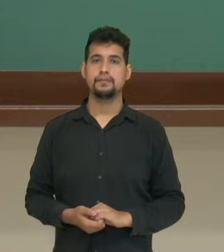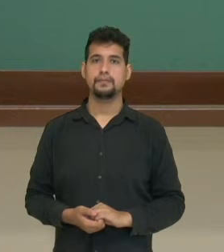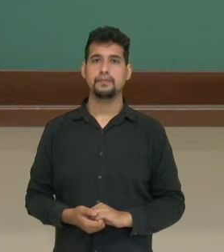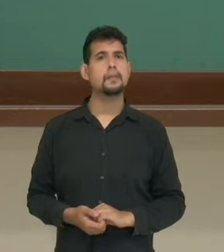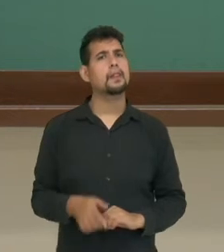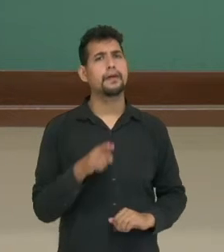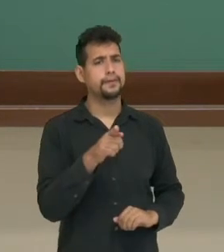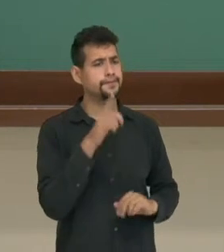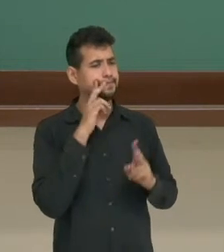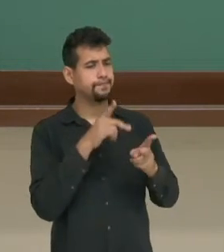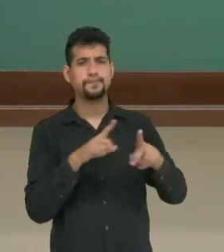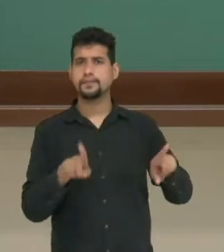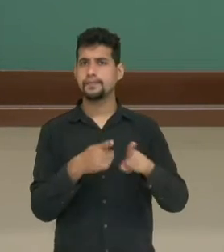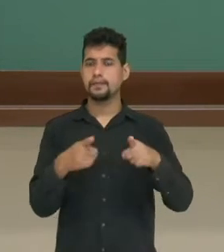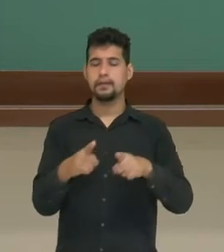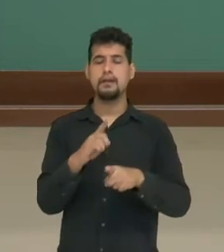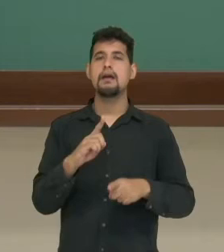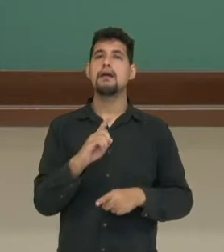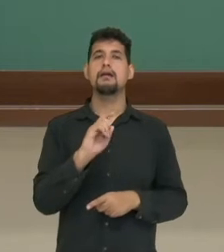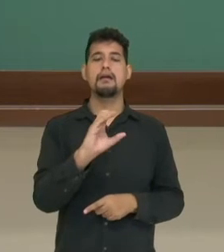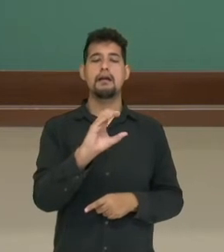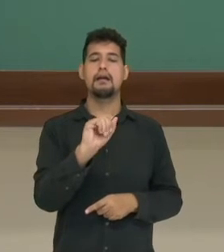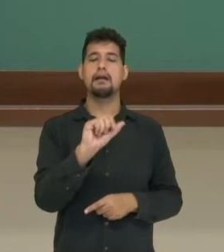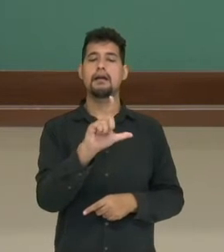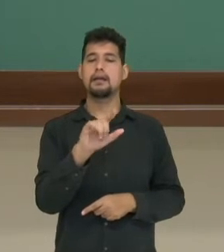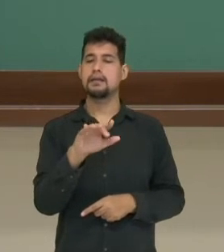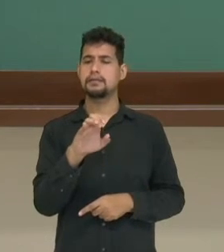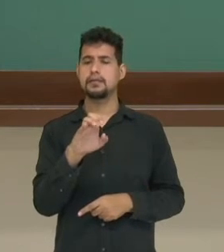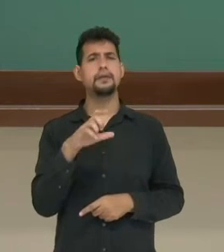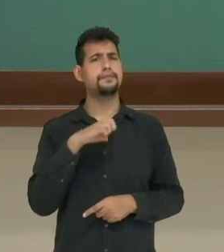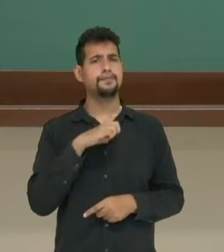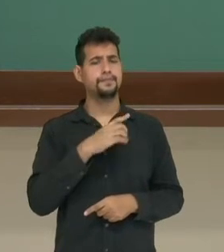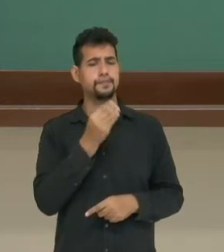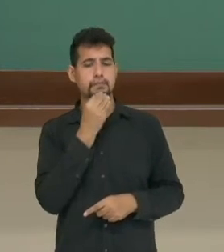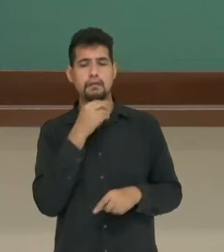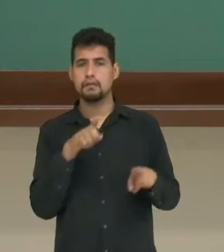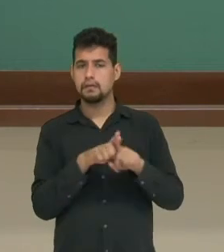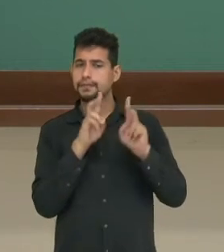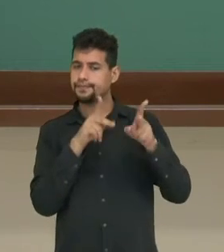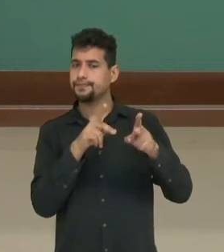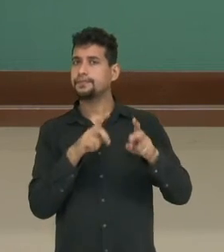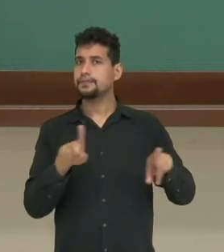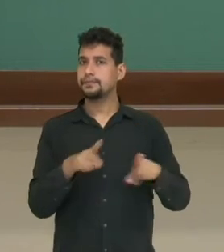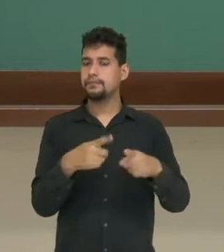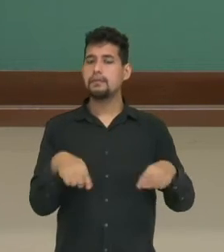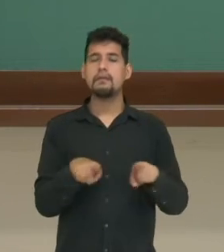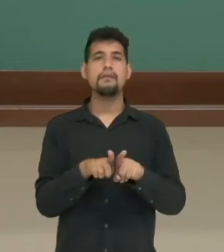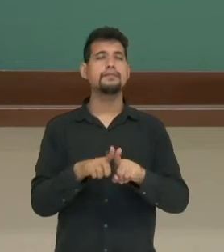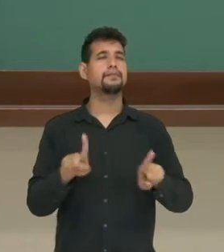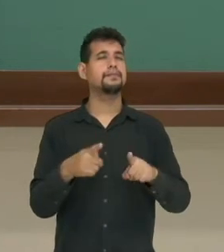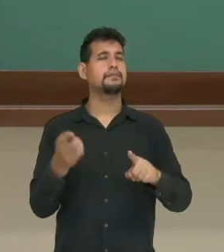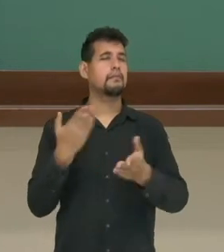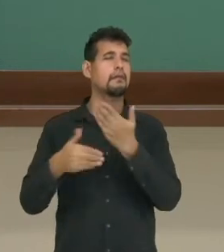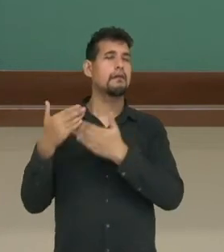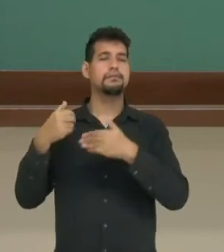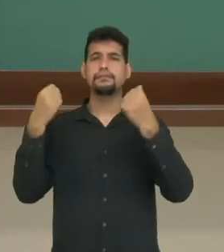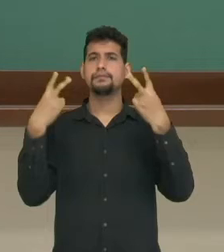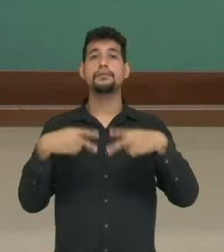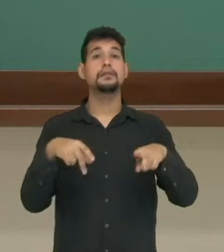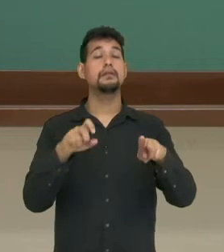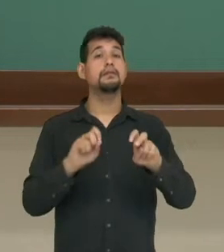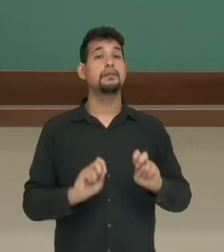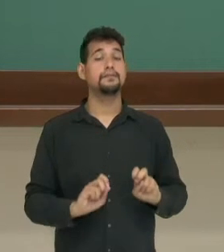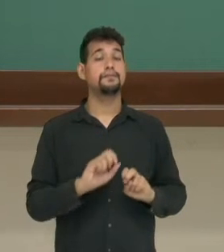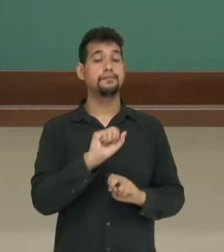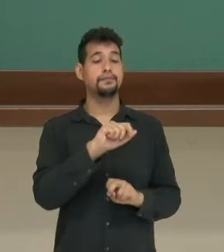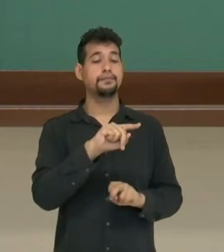Você já ouviu essa música Cálice alguma vez? Tendo a oportunidade, ouça essa música, como também a música anterior que falamos, Apesar